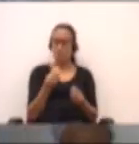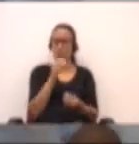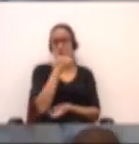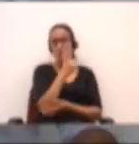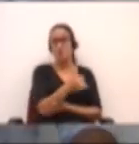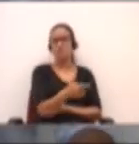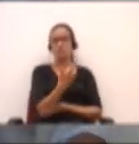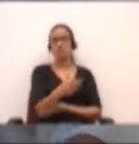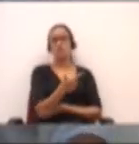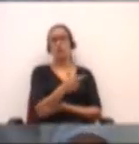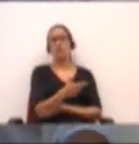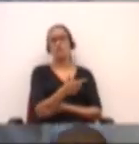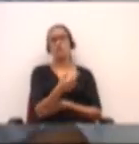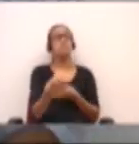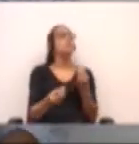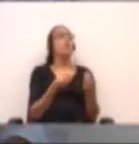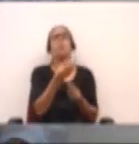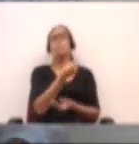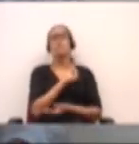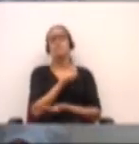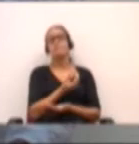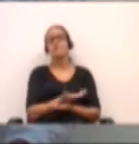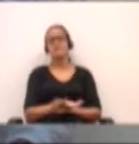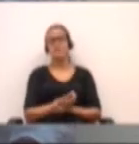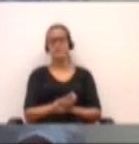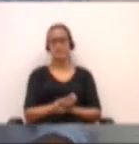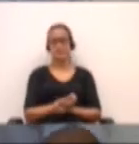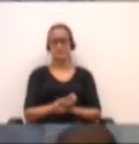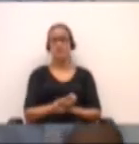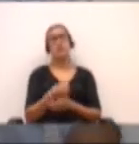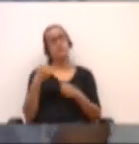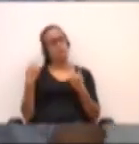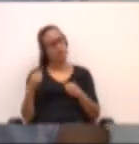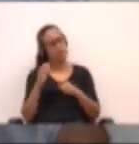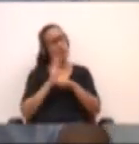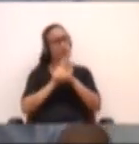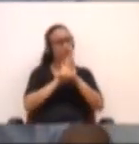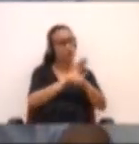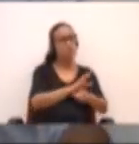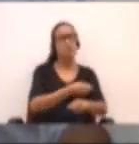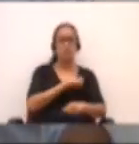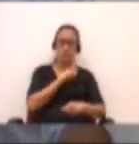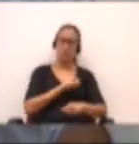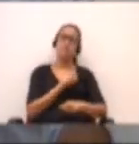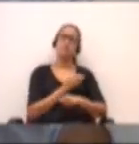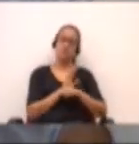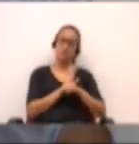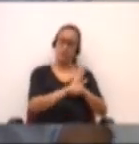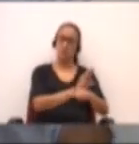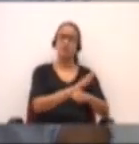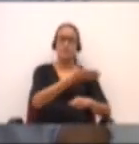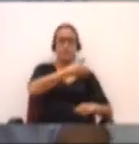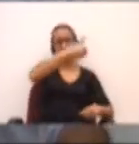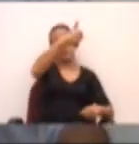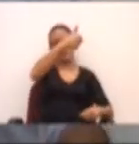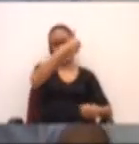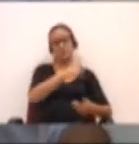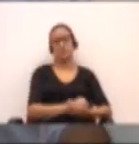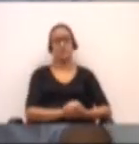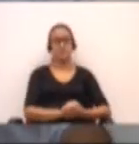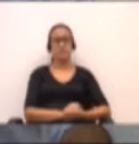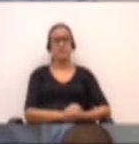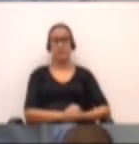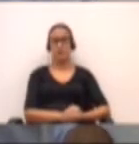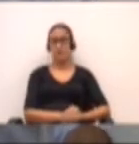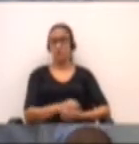preciso garantirmos. É preciso garantirmos dignidade para a população, para o pessoal do assentamento. E mais, não é só energia